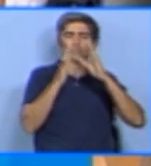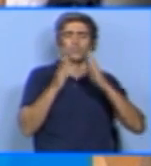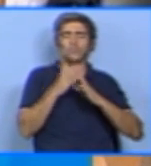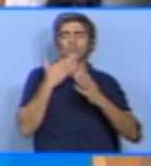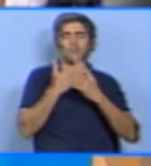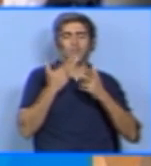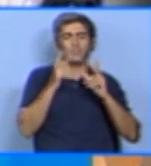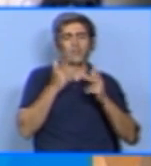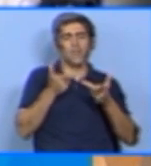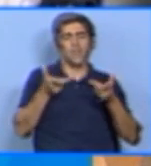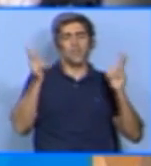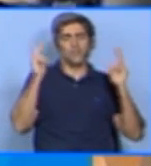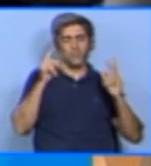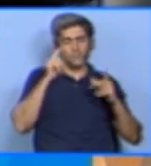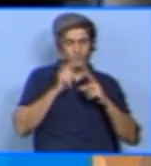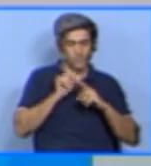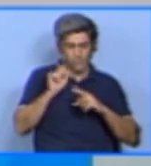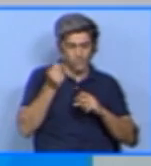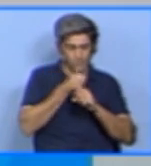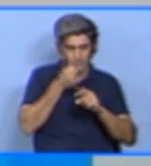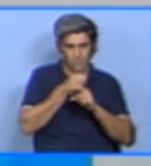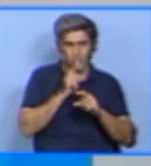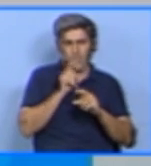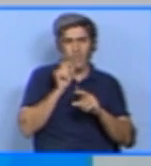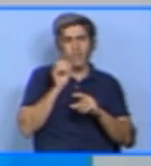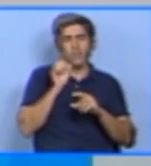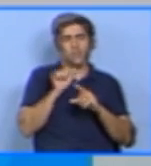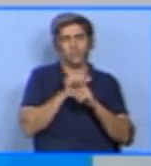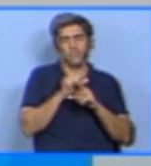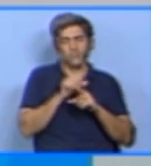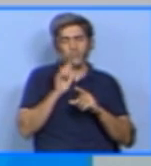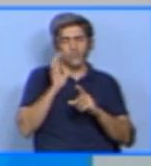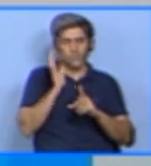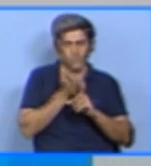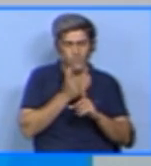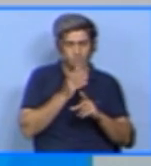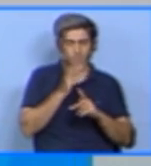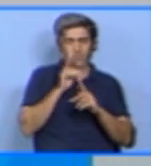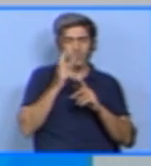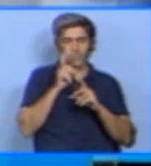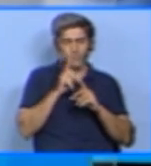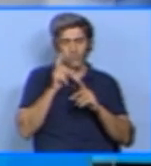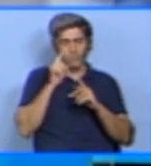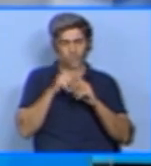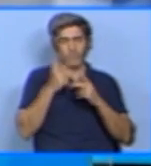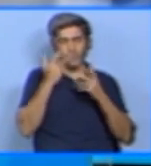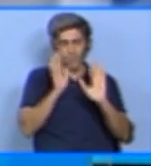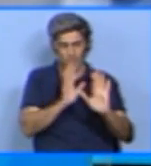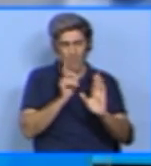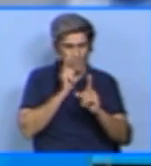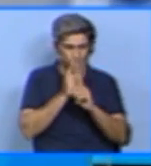mais livre. E essa é a sua missão, não é formatar-nos ou castigar-nos. É ajudar a que a nossa liberdade se